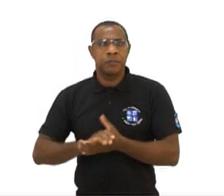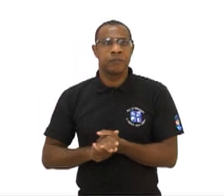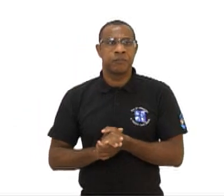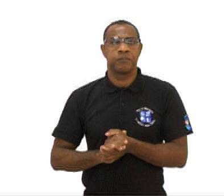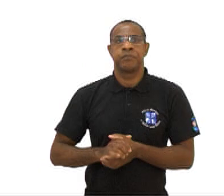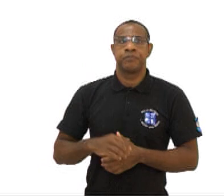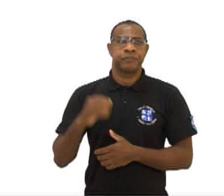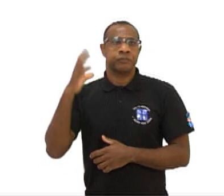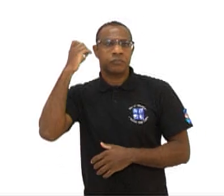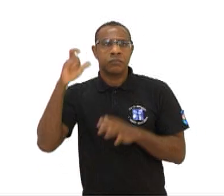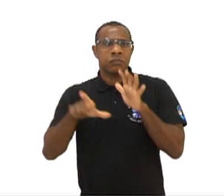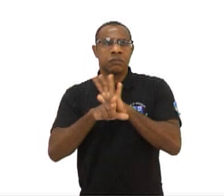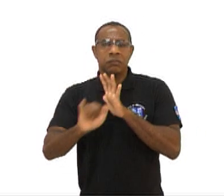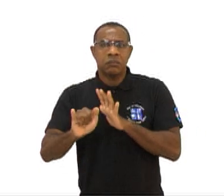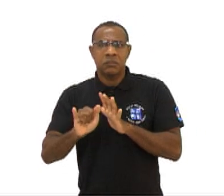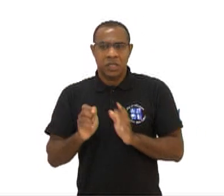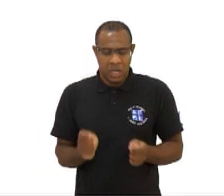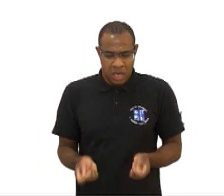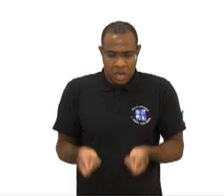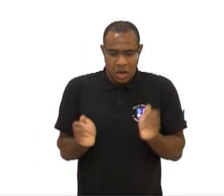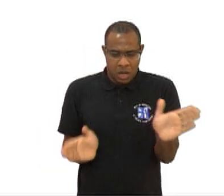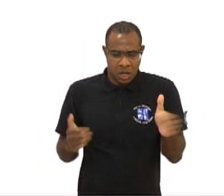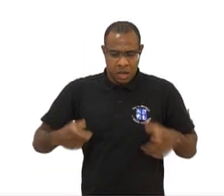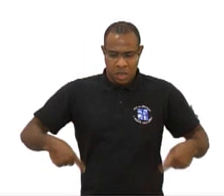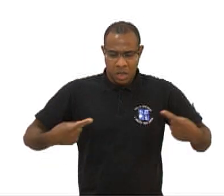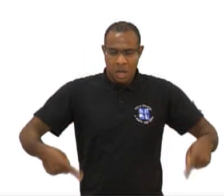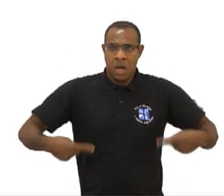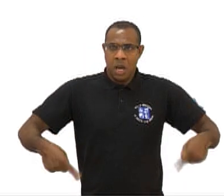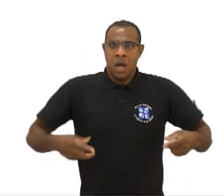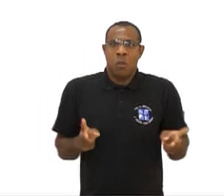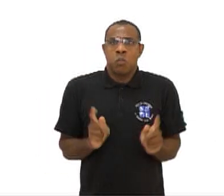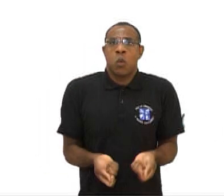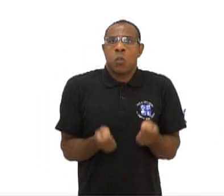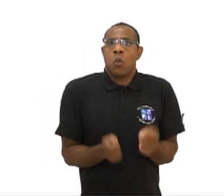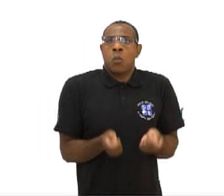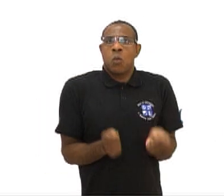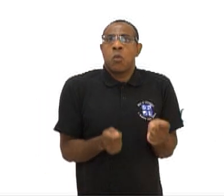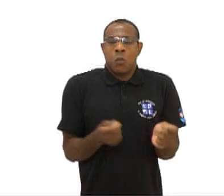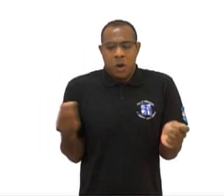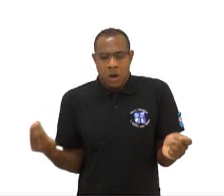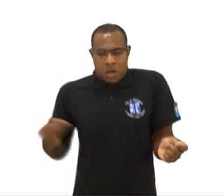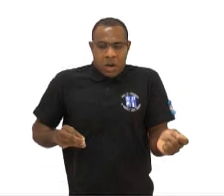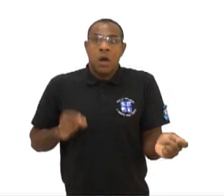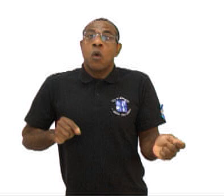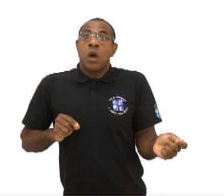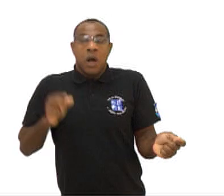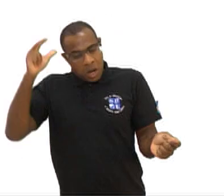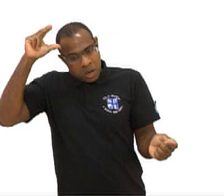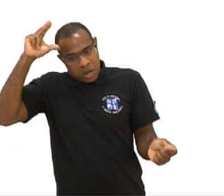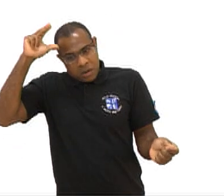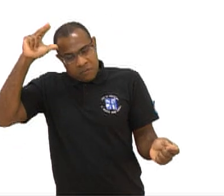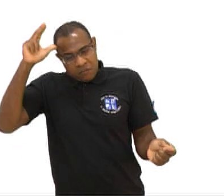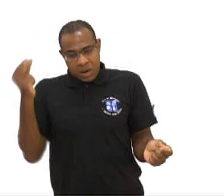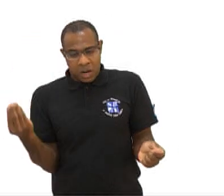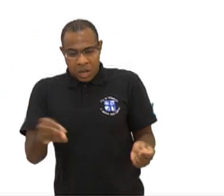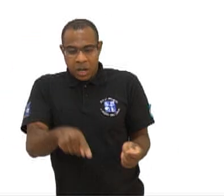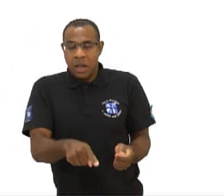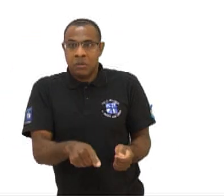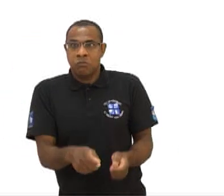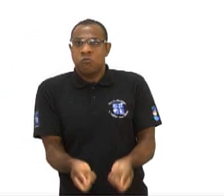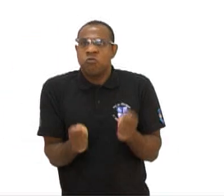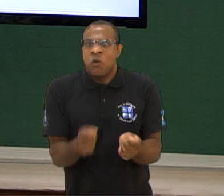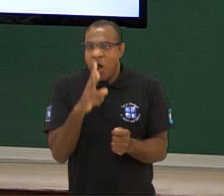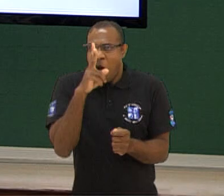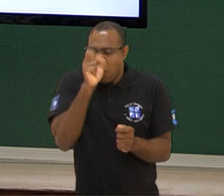lei de Newton, a carroça reage e aplica no cavalo uma força de mesma intensidade, certo? Então,